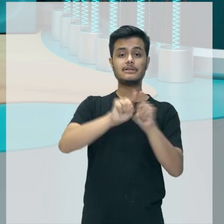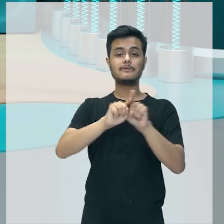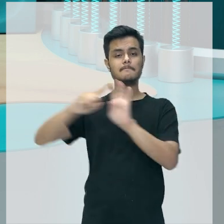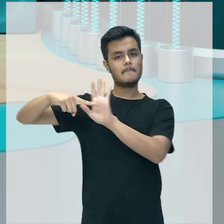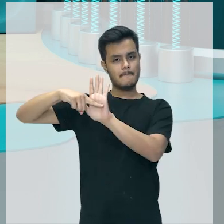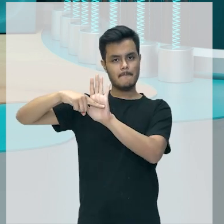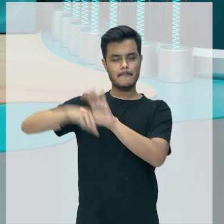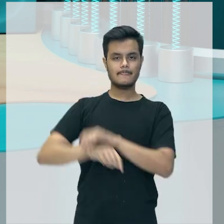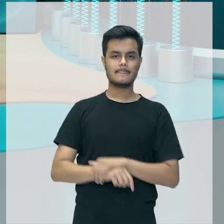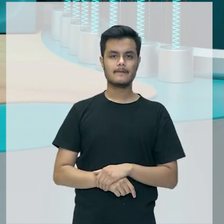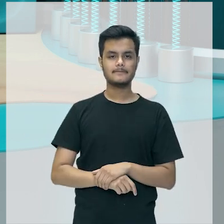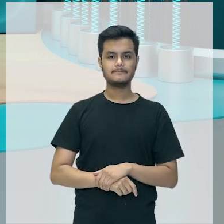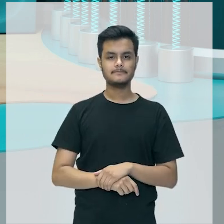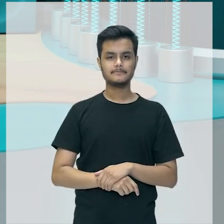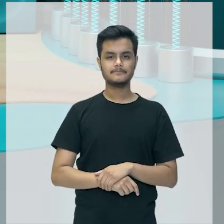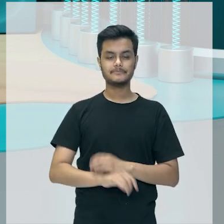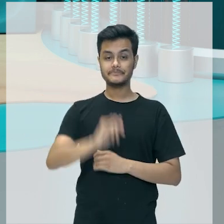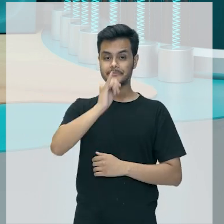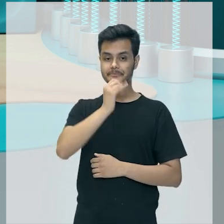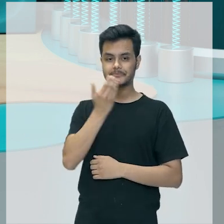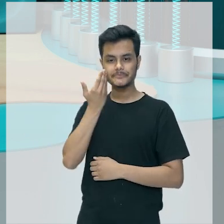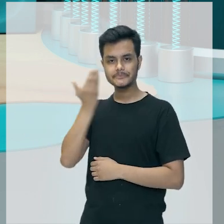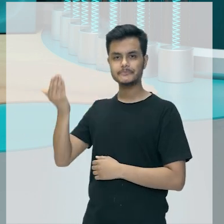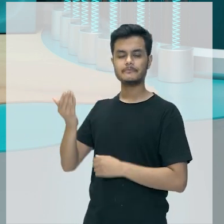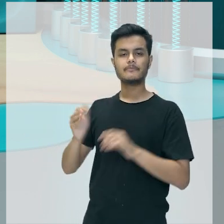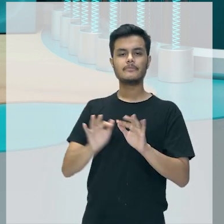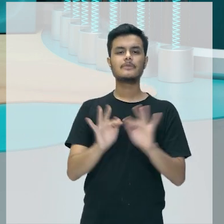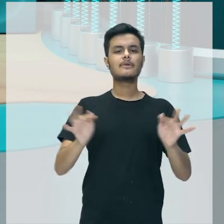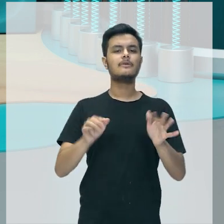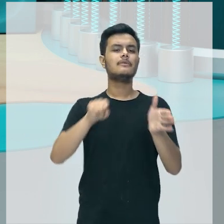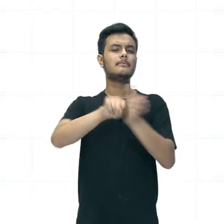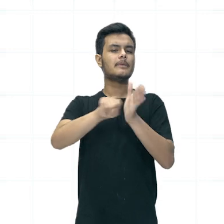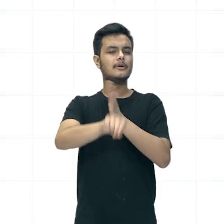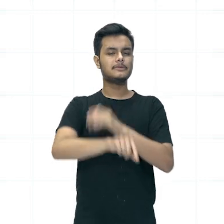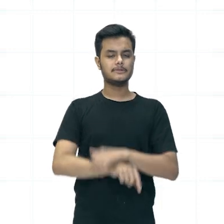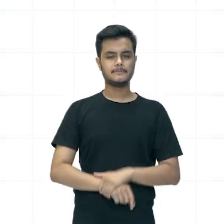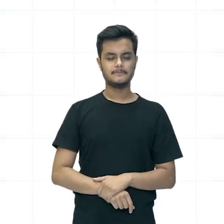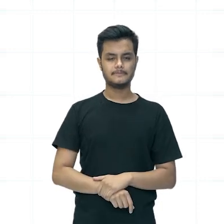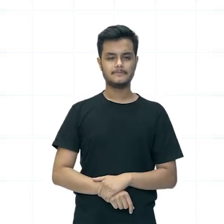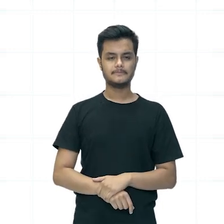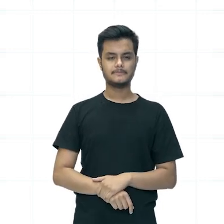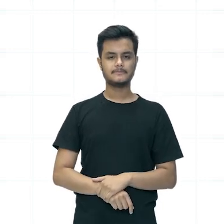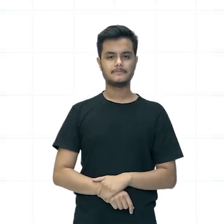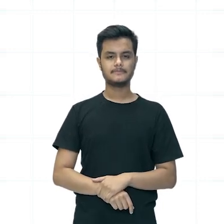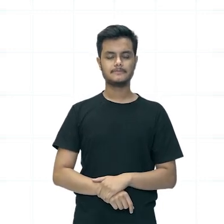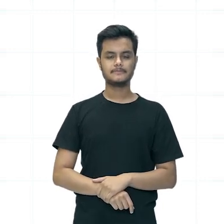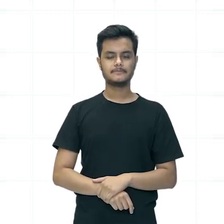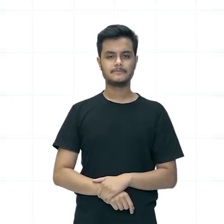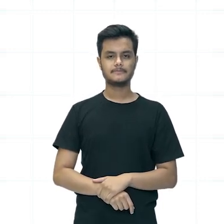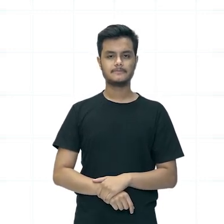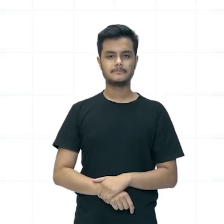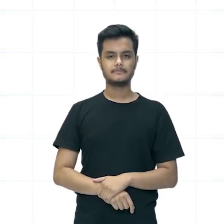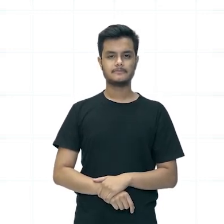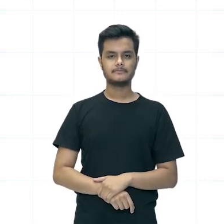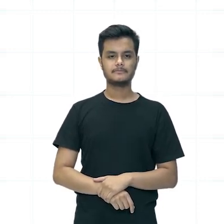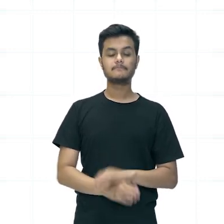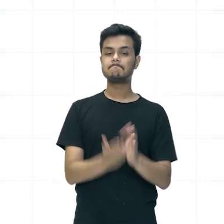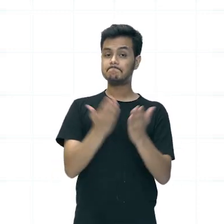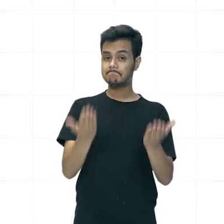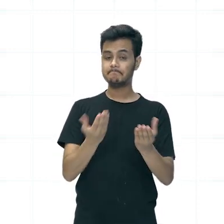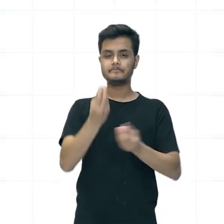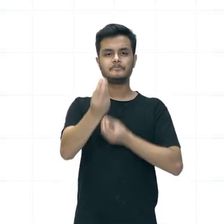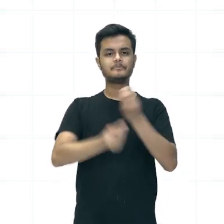Ok? Vejam aqui sobre as perguntas com o simple past. Pay attention. Vejam. Na